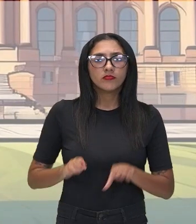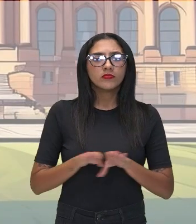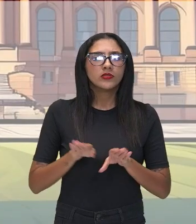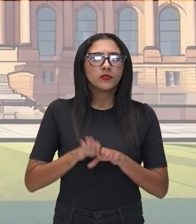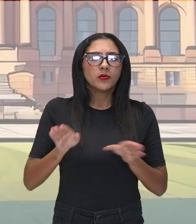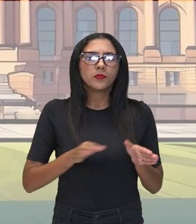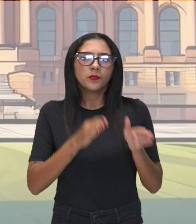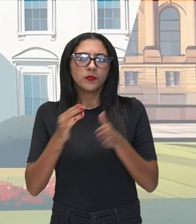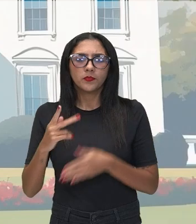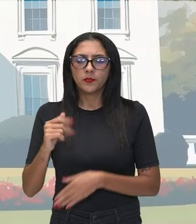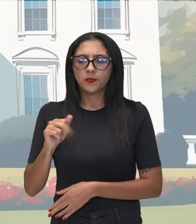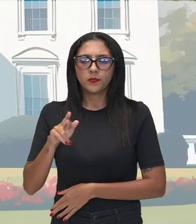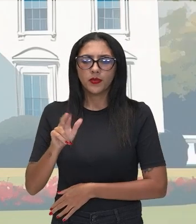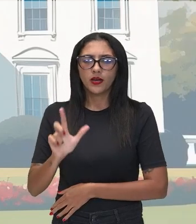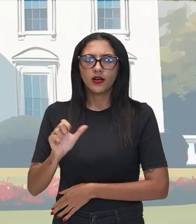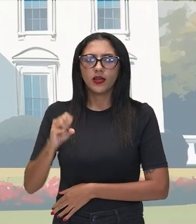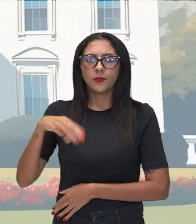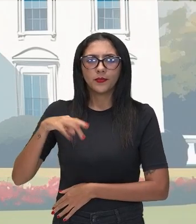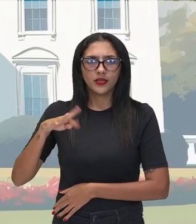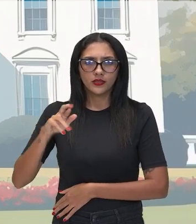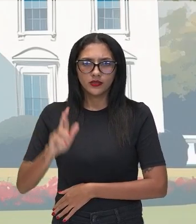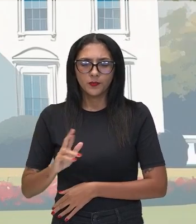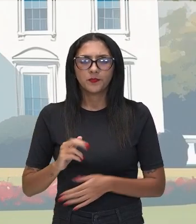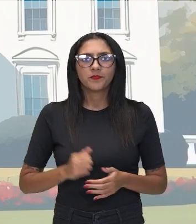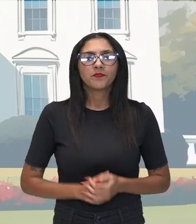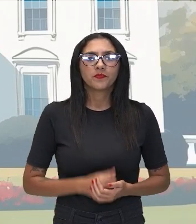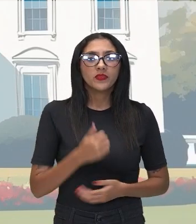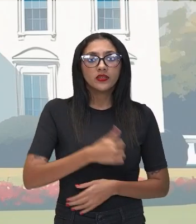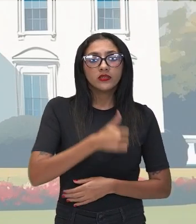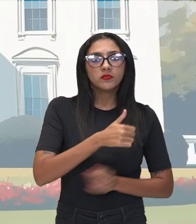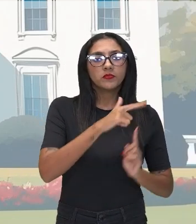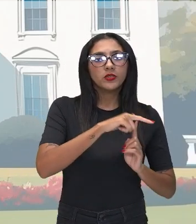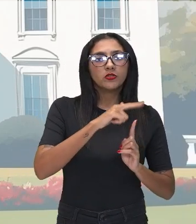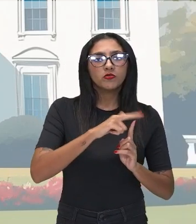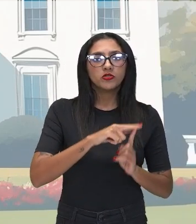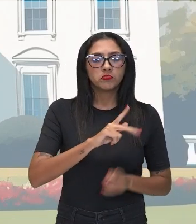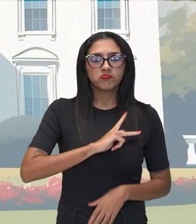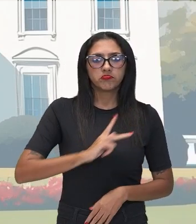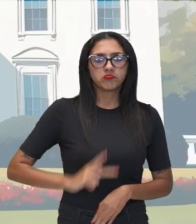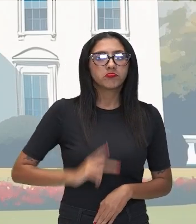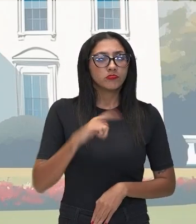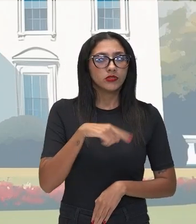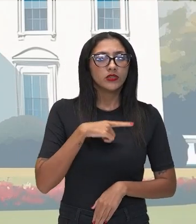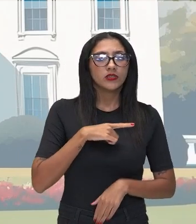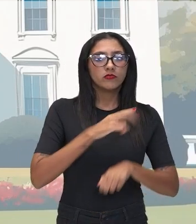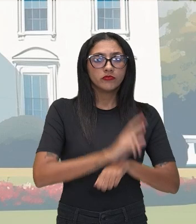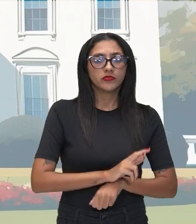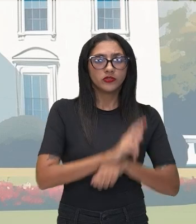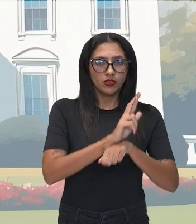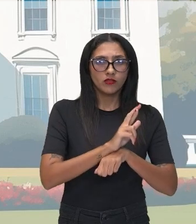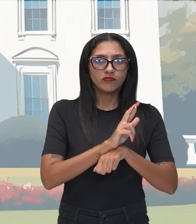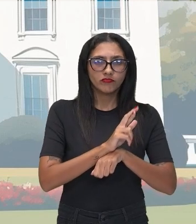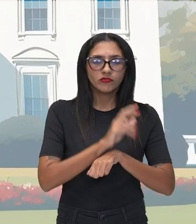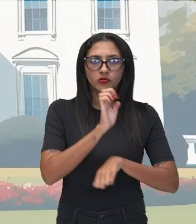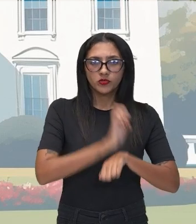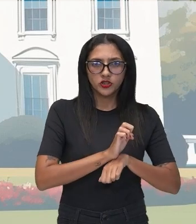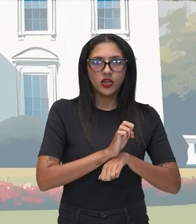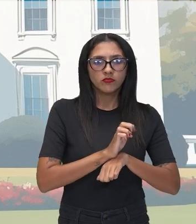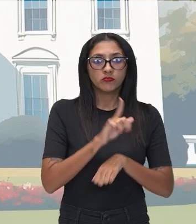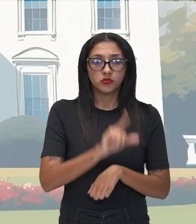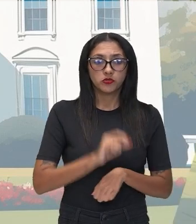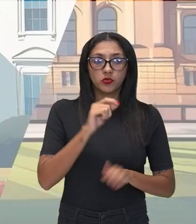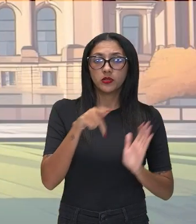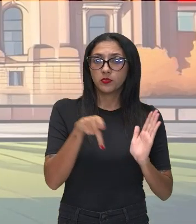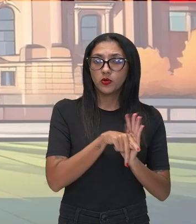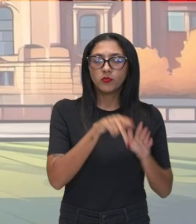parlamentarista. Na república presidencialista, o presidente é o chefe de Estado e de governo, eleito diretamente pelo